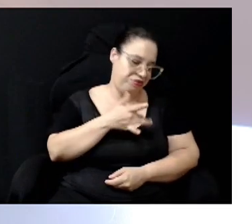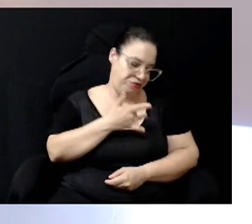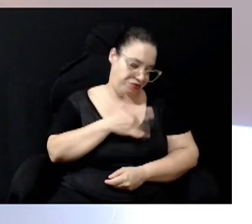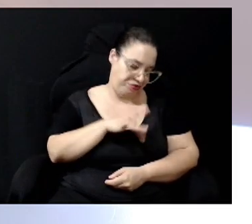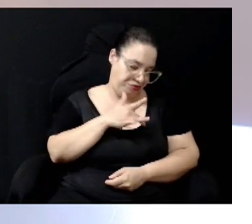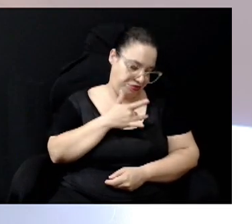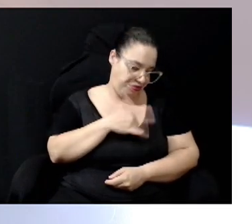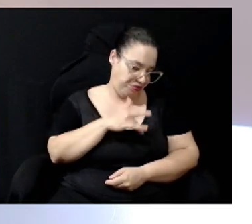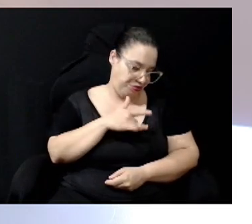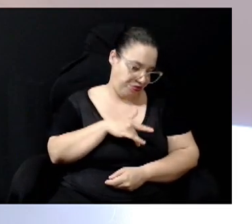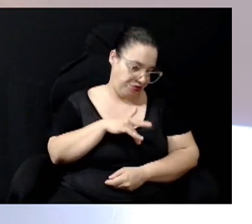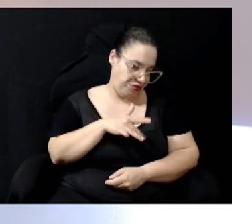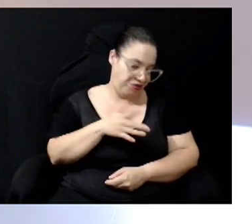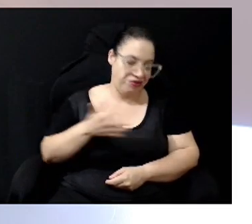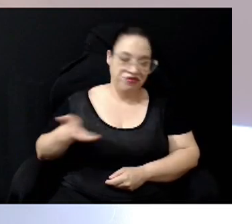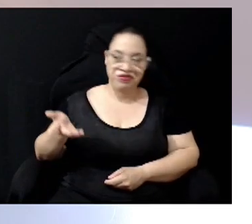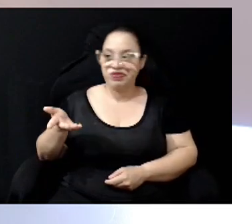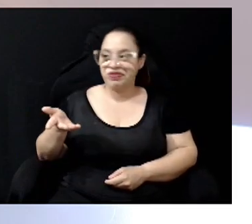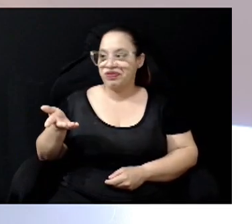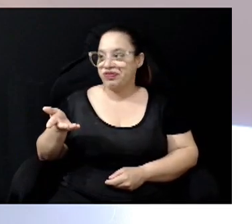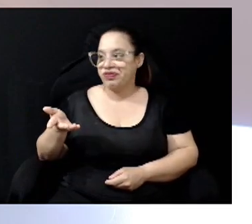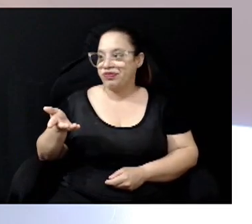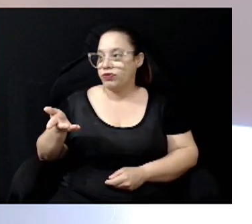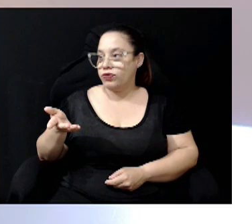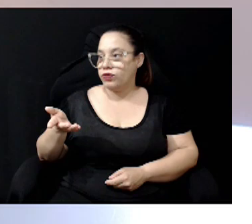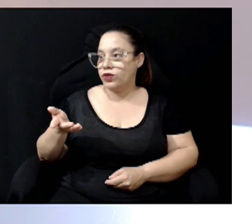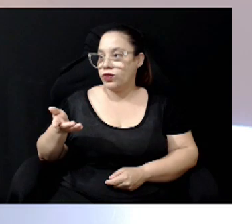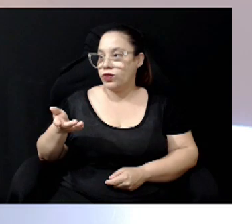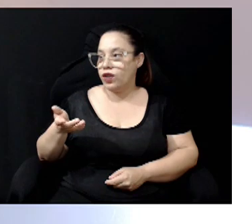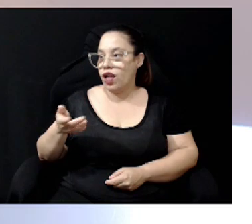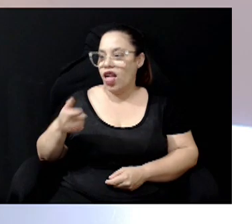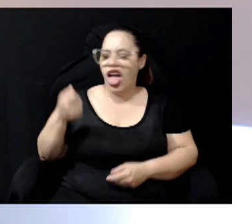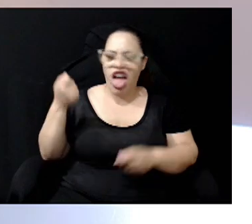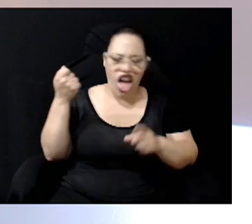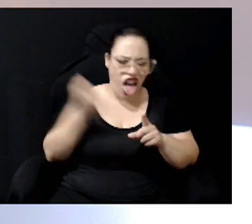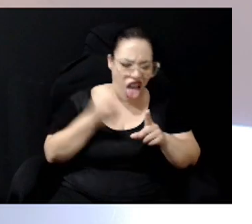por questões de maus tratos e de abandono,